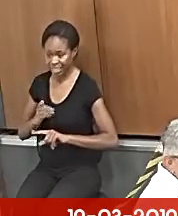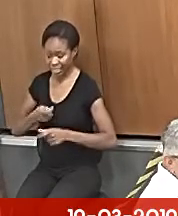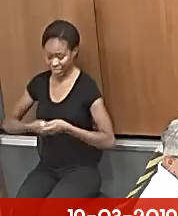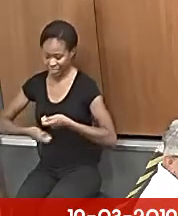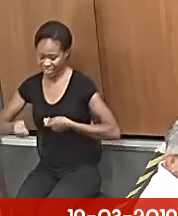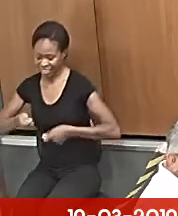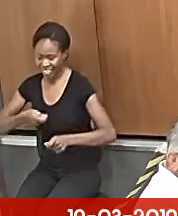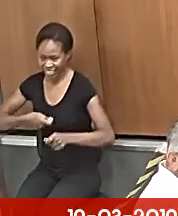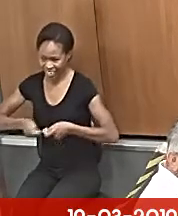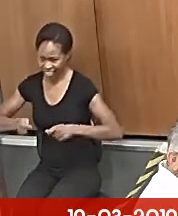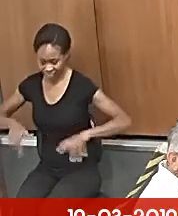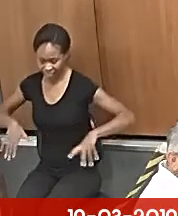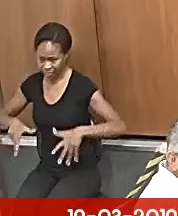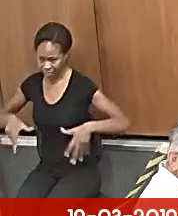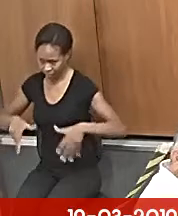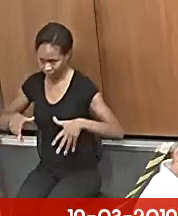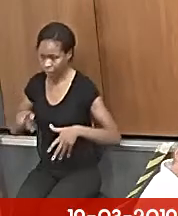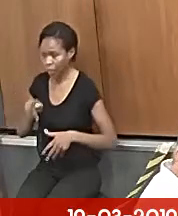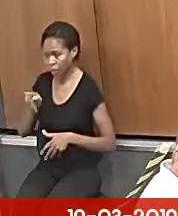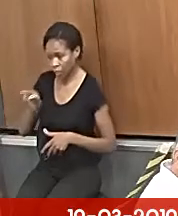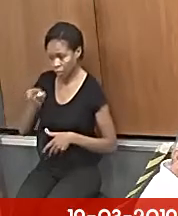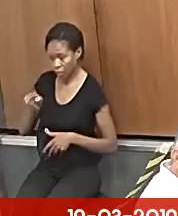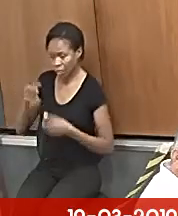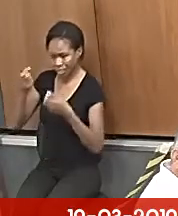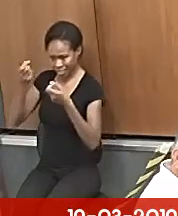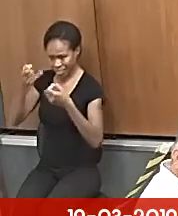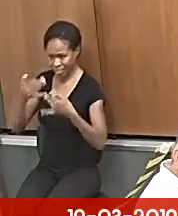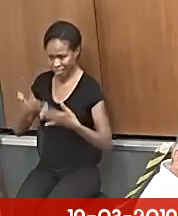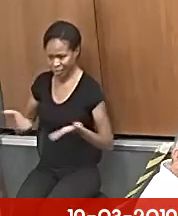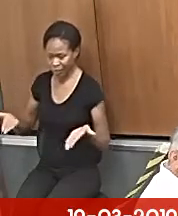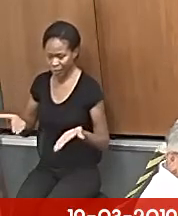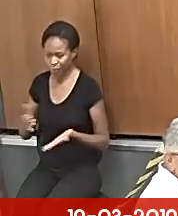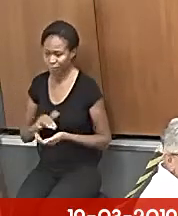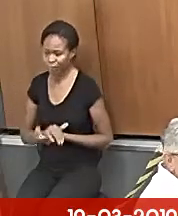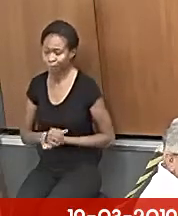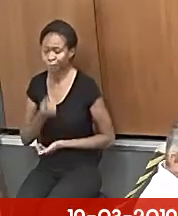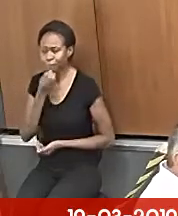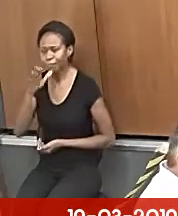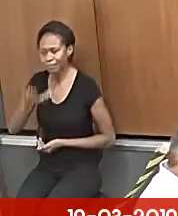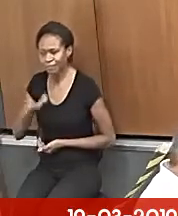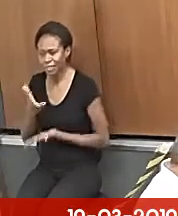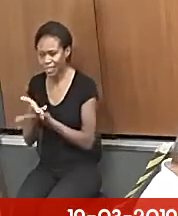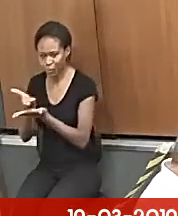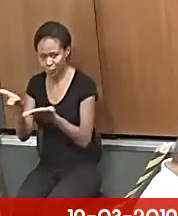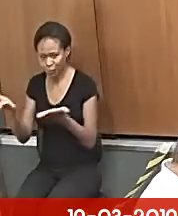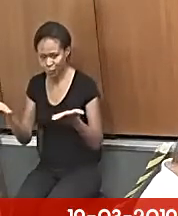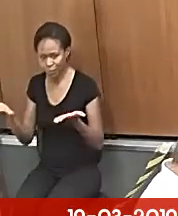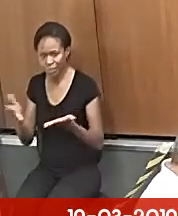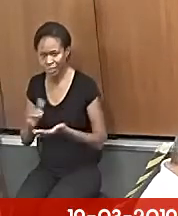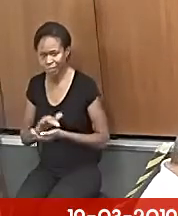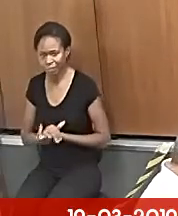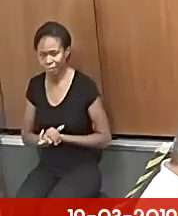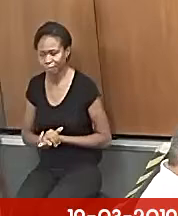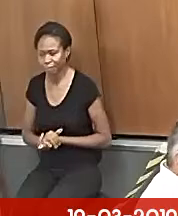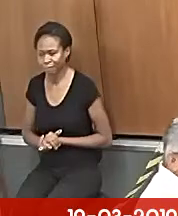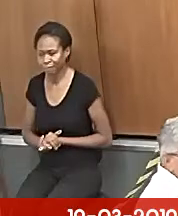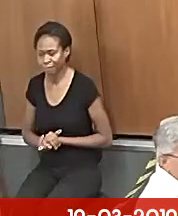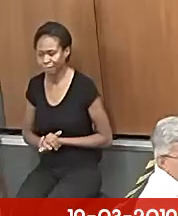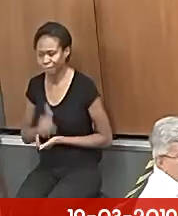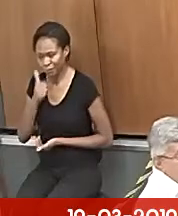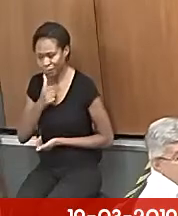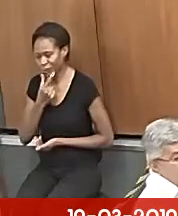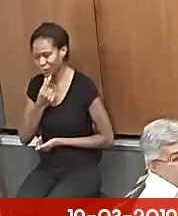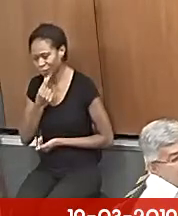a sua oportunidade está comunicando com os coronado boa tarde a todos a todos mais perto favor boa tarde a todos ea todas